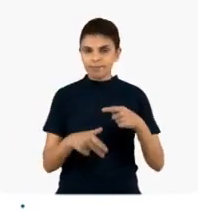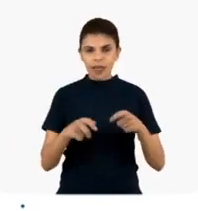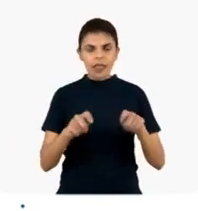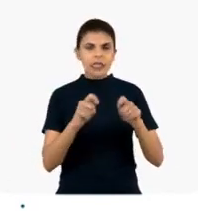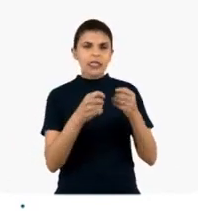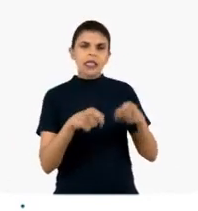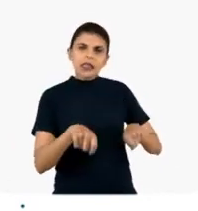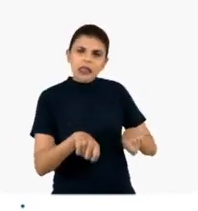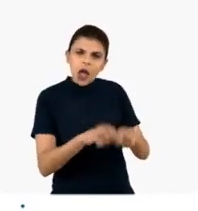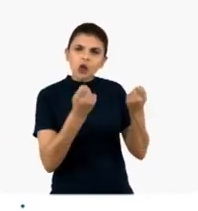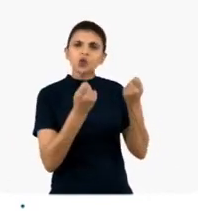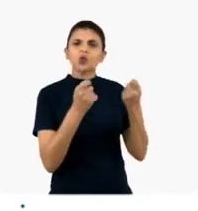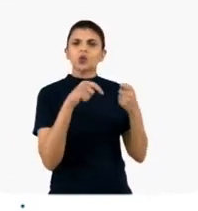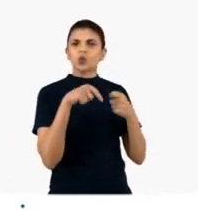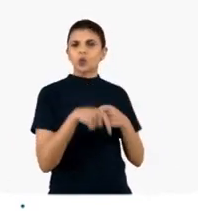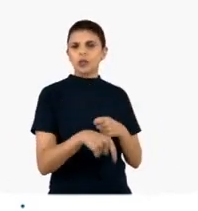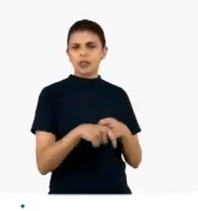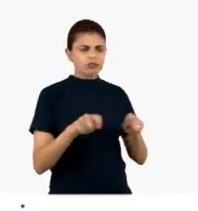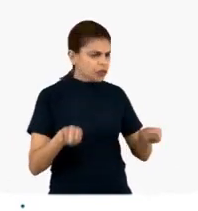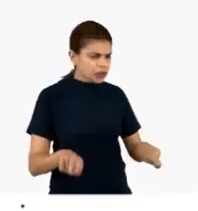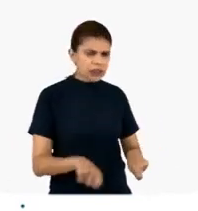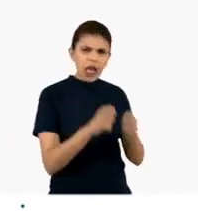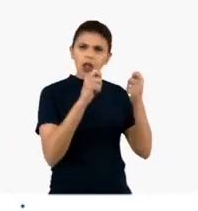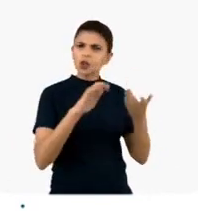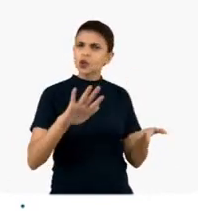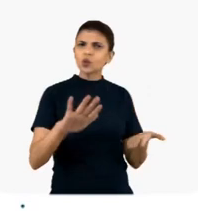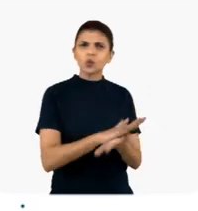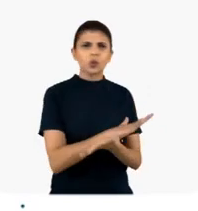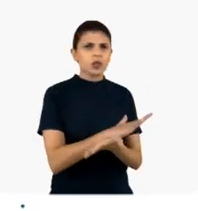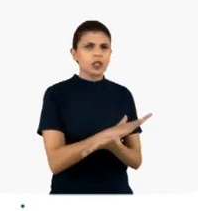primeiro romper, destruir,